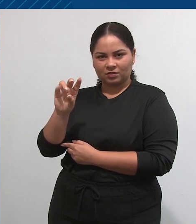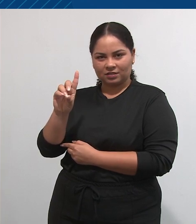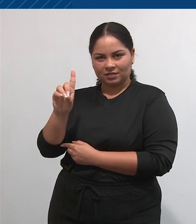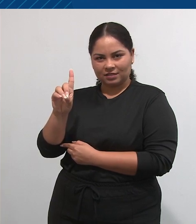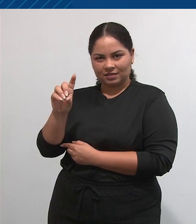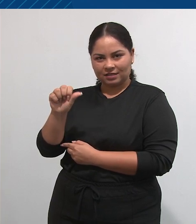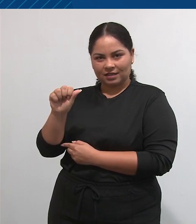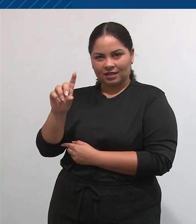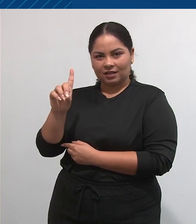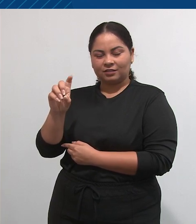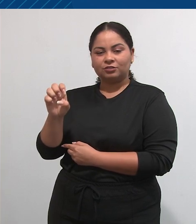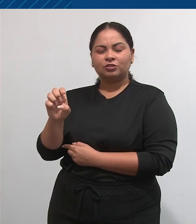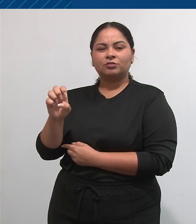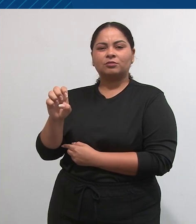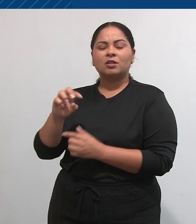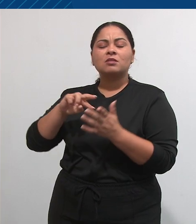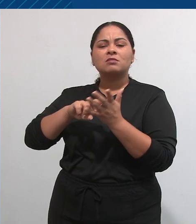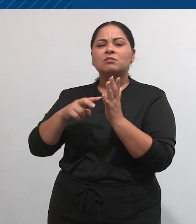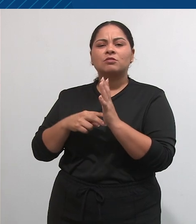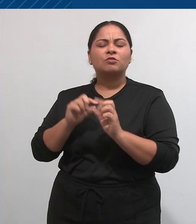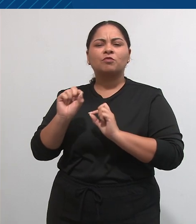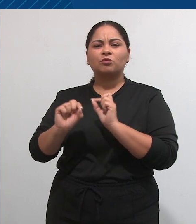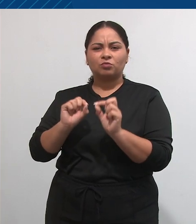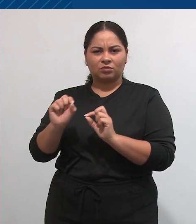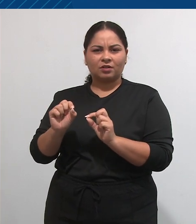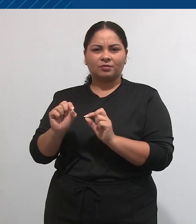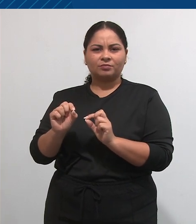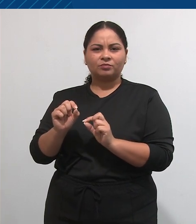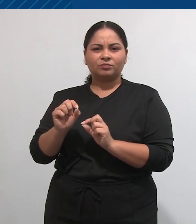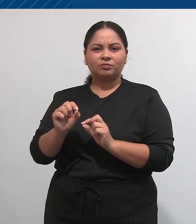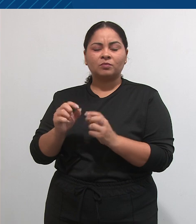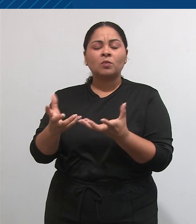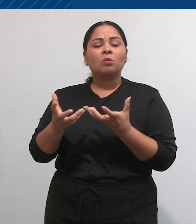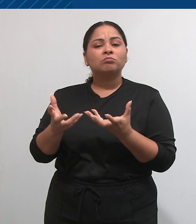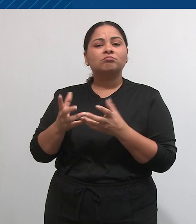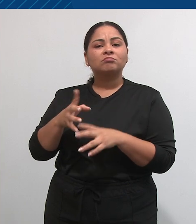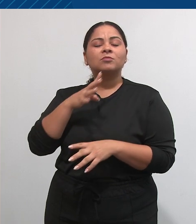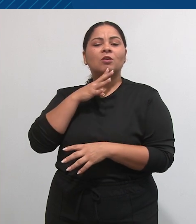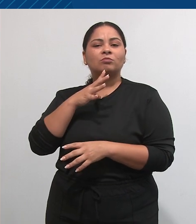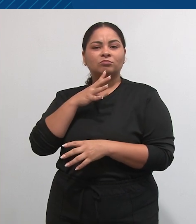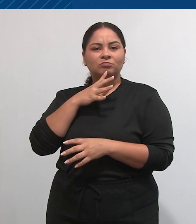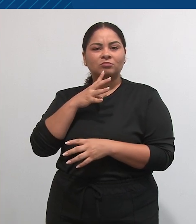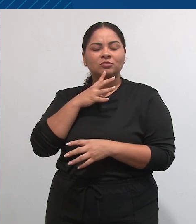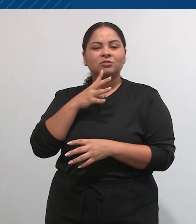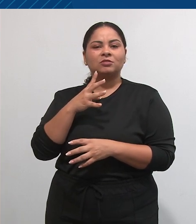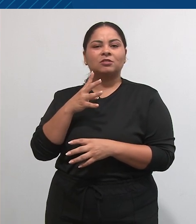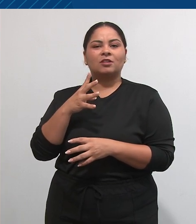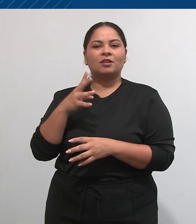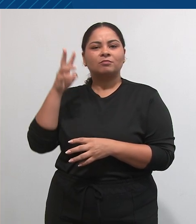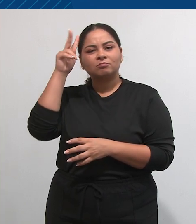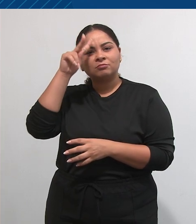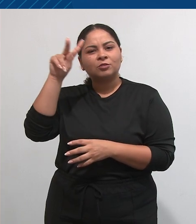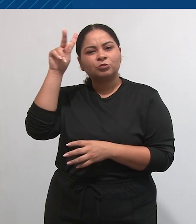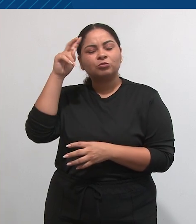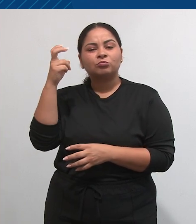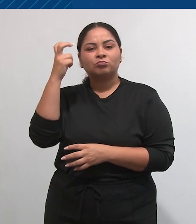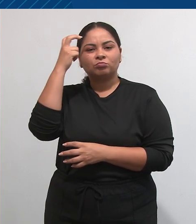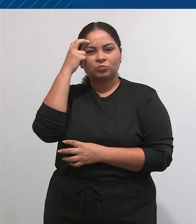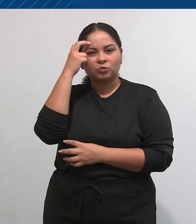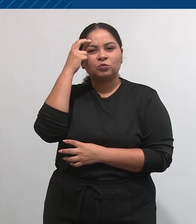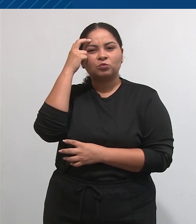termo? A gente gostaria de conhecer mais, né, o que é a anterioridade nessa